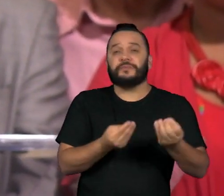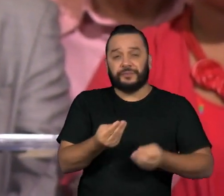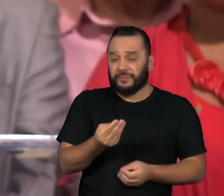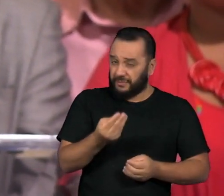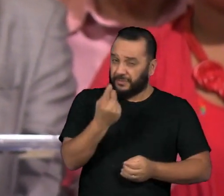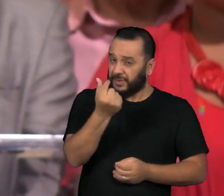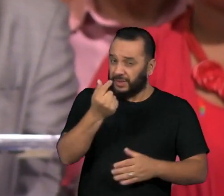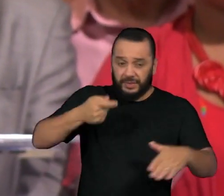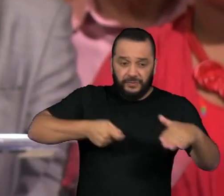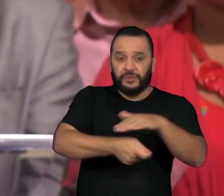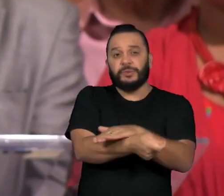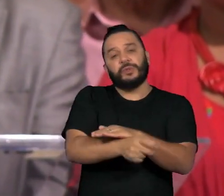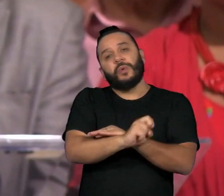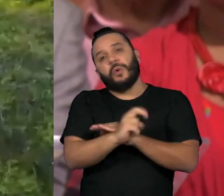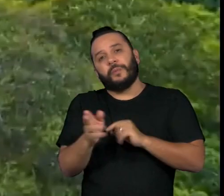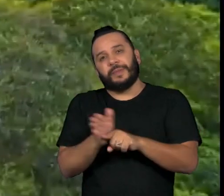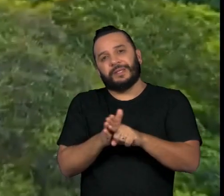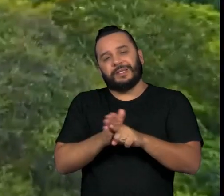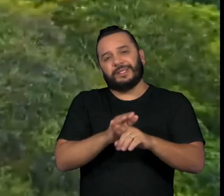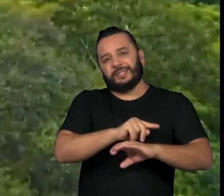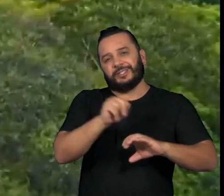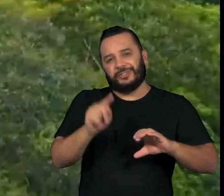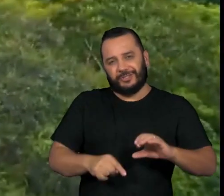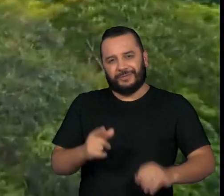ou pesquisa científica.